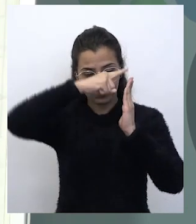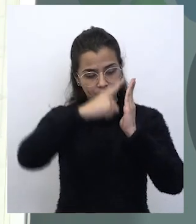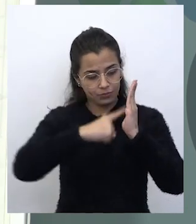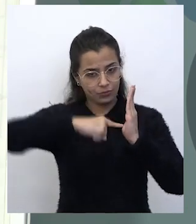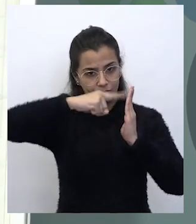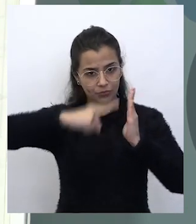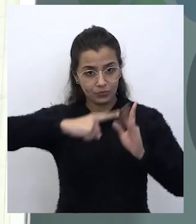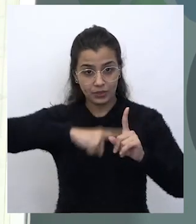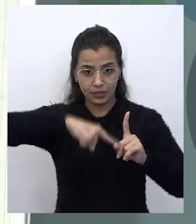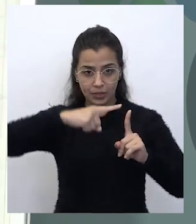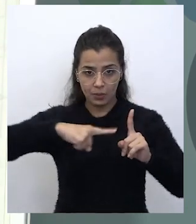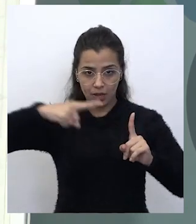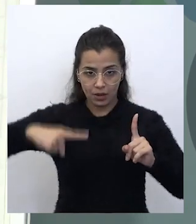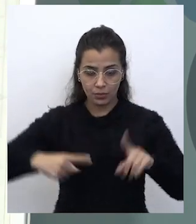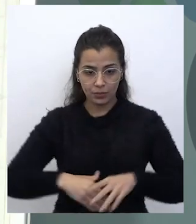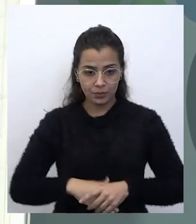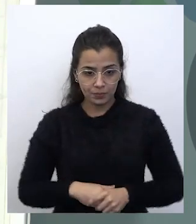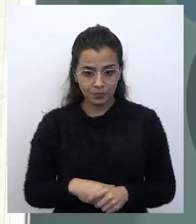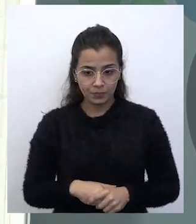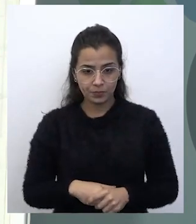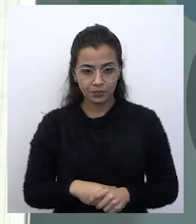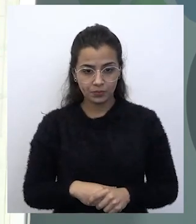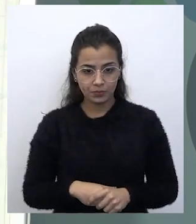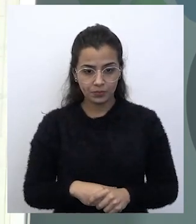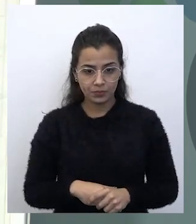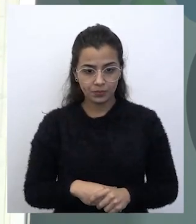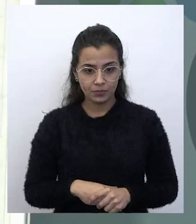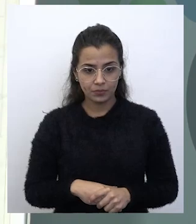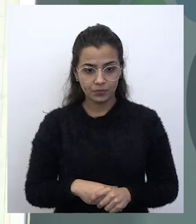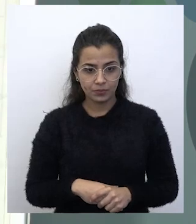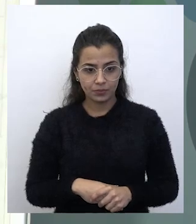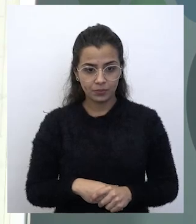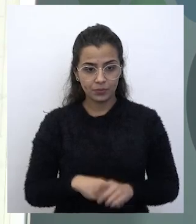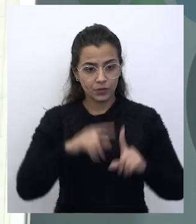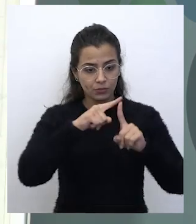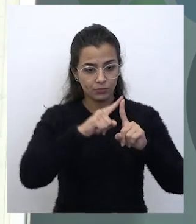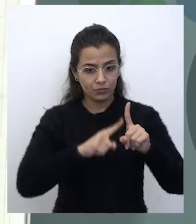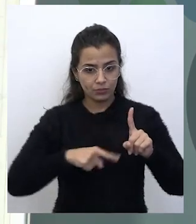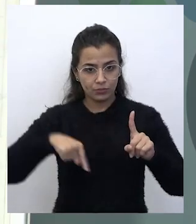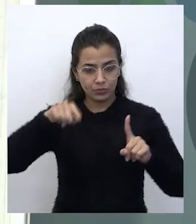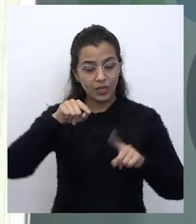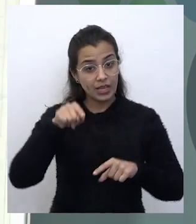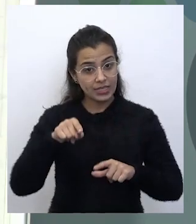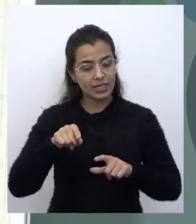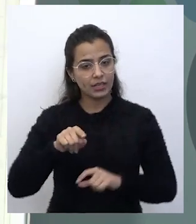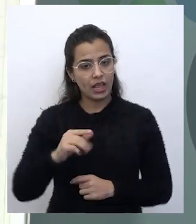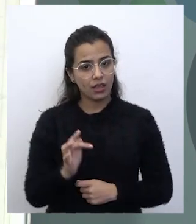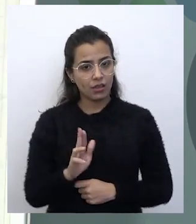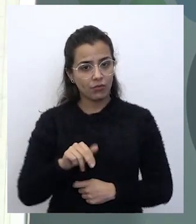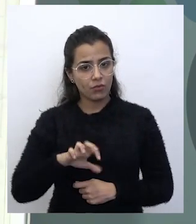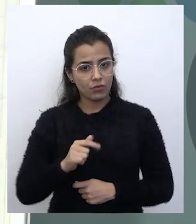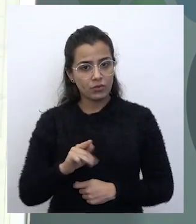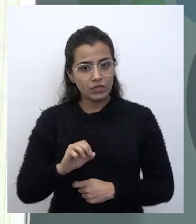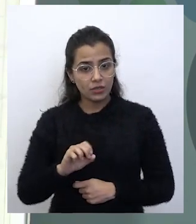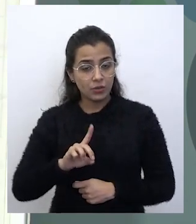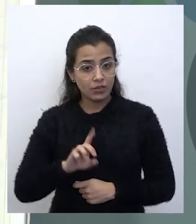parábola. Algumas pessoas estavam falando no chat se a aula é repetida. Não, a gente está trabalhando função de segundo grau faz tempo. Só que a gente está agora retomando a